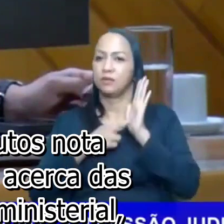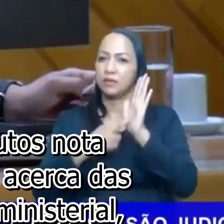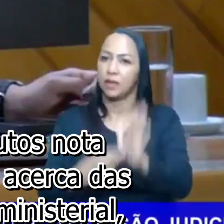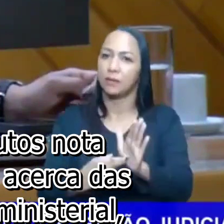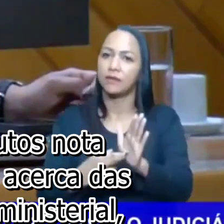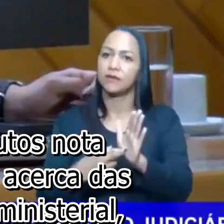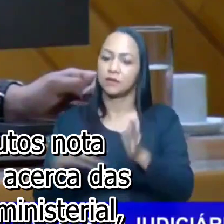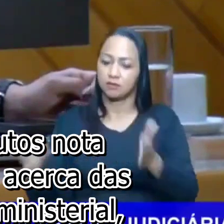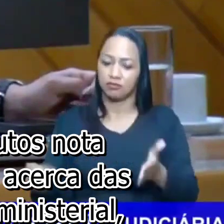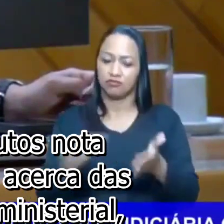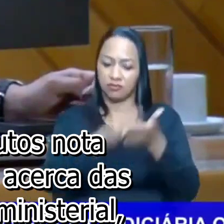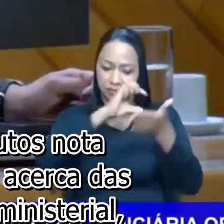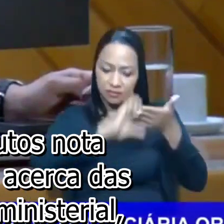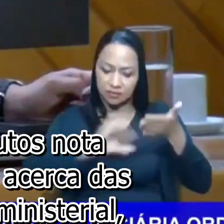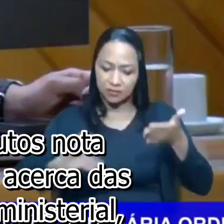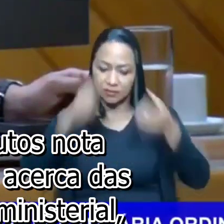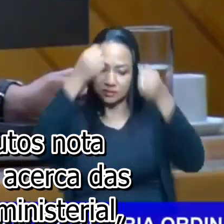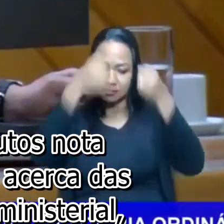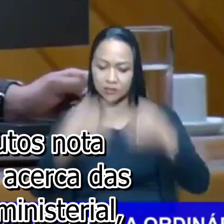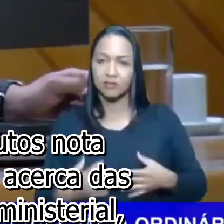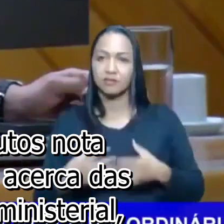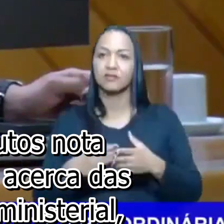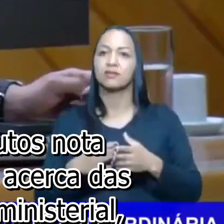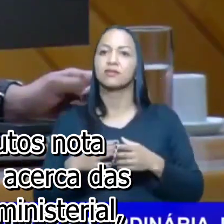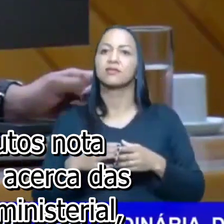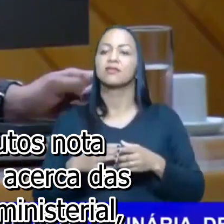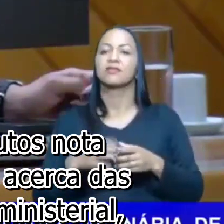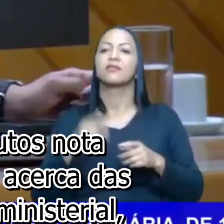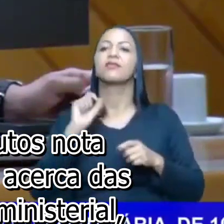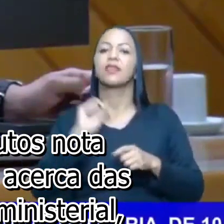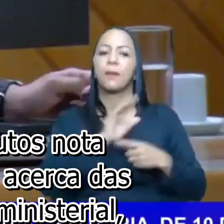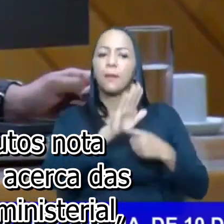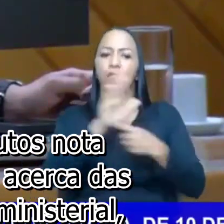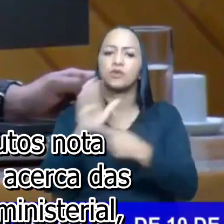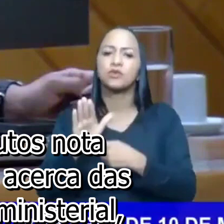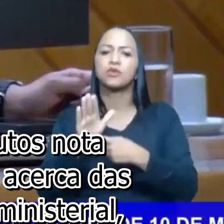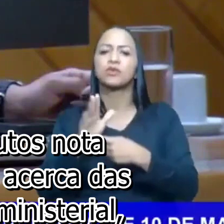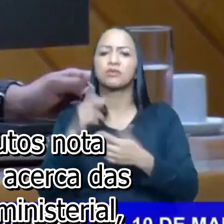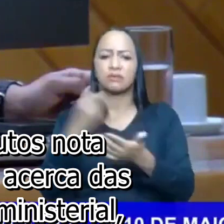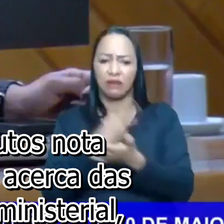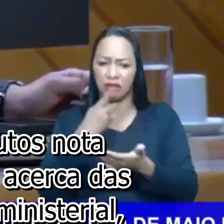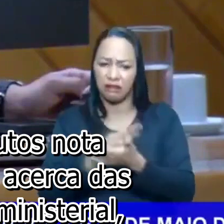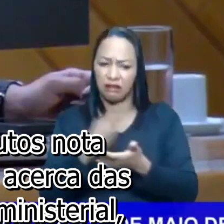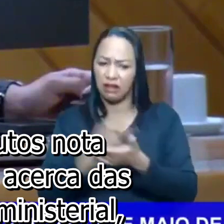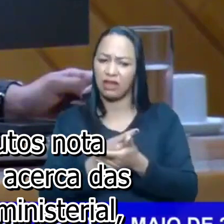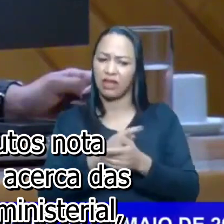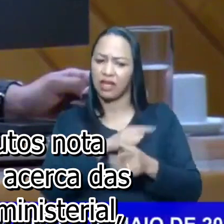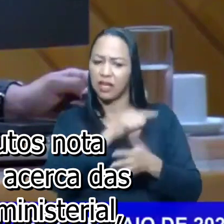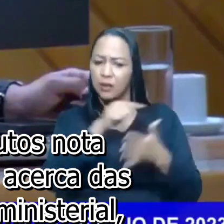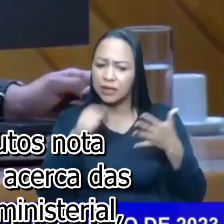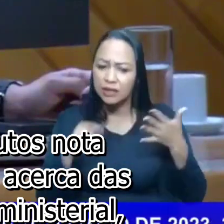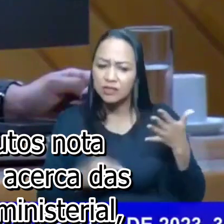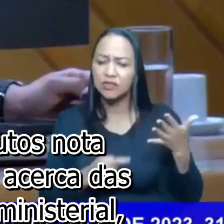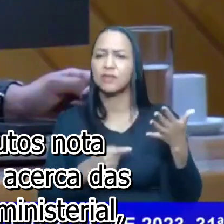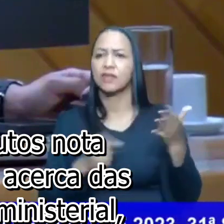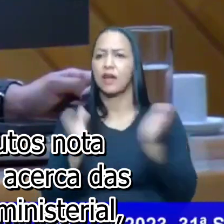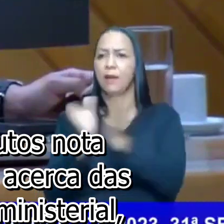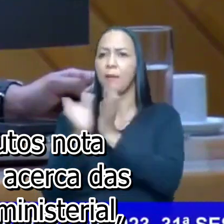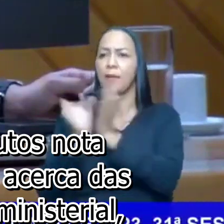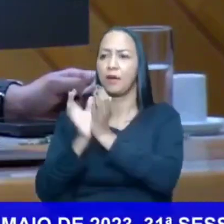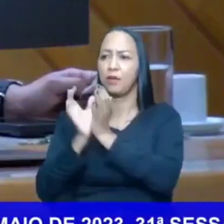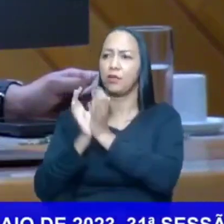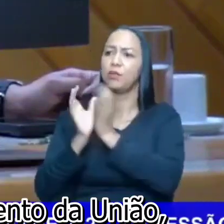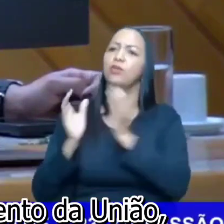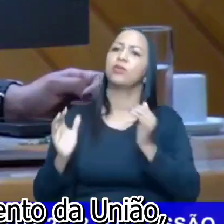nota explicativa, na qual apresentou esclarecimentos acerca das inconsistências elencadas pelo órgão técnico e ministerial,